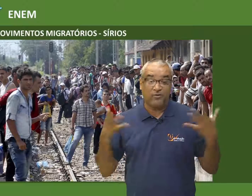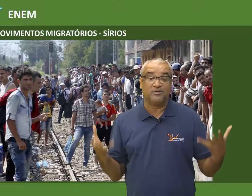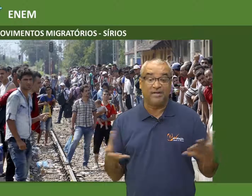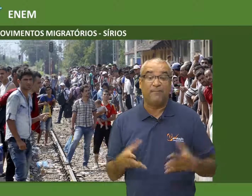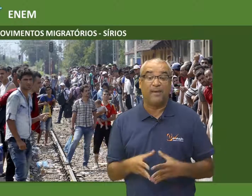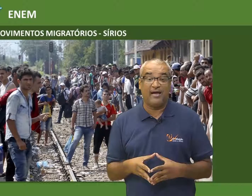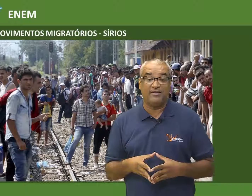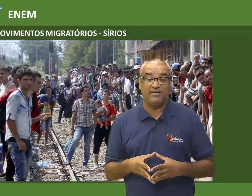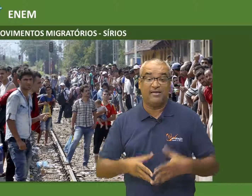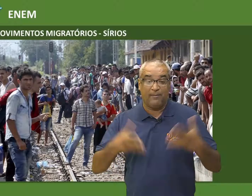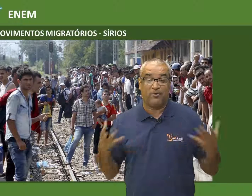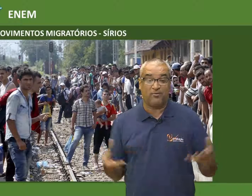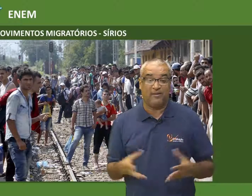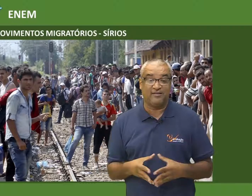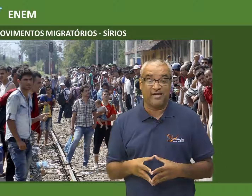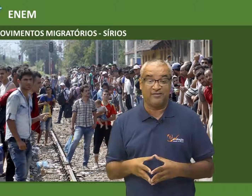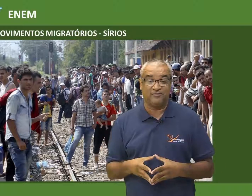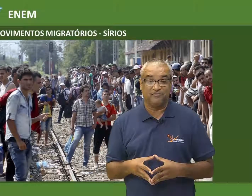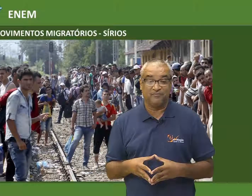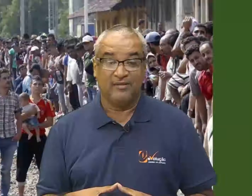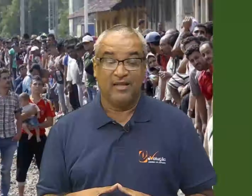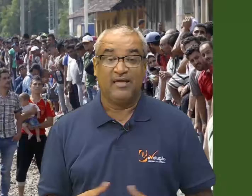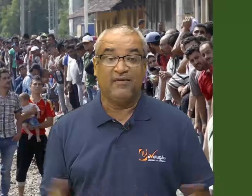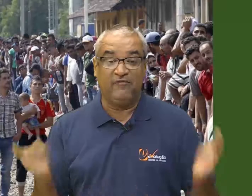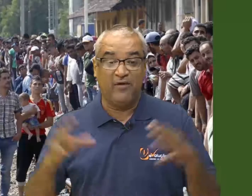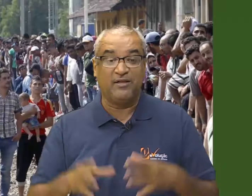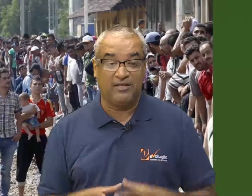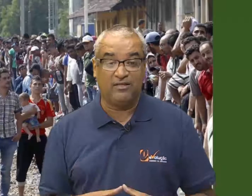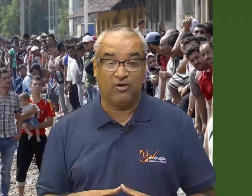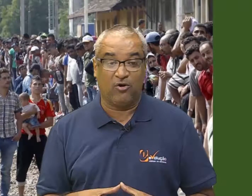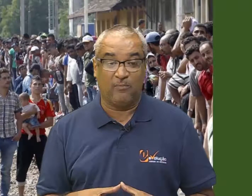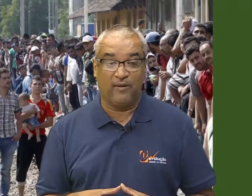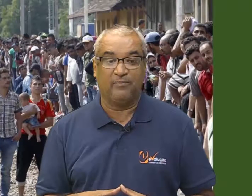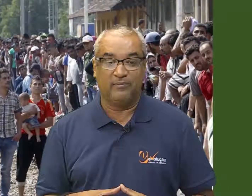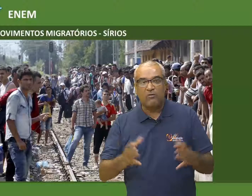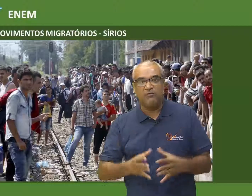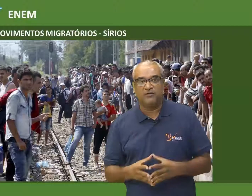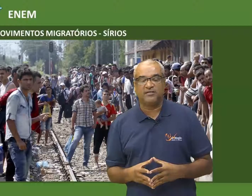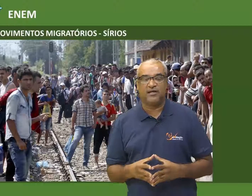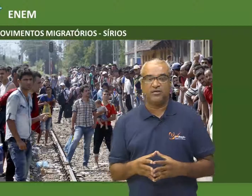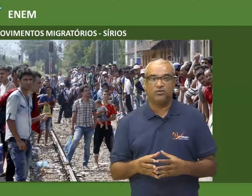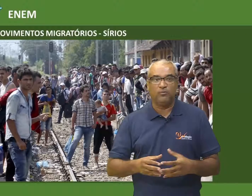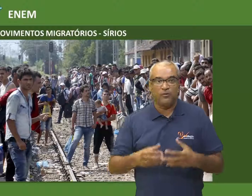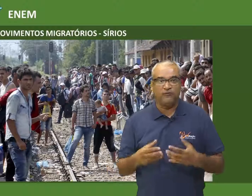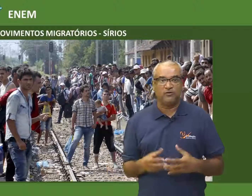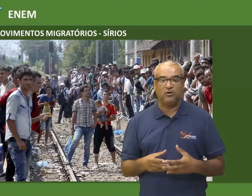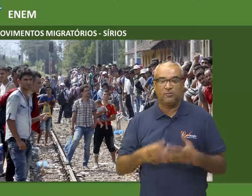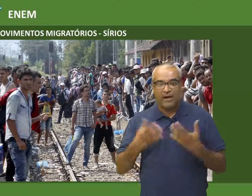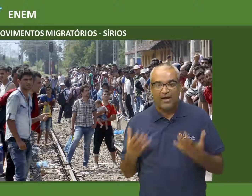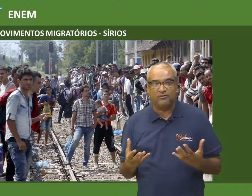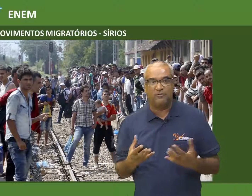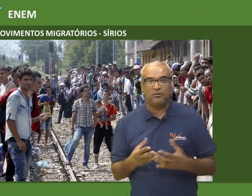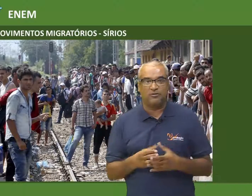possa encontrar a paz e a prosperidade. Que venham adentro da Europa. Com vocês, o professor Mário de